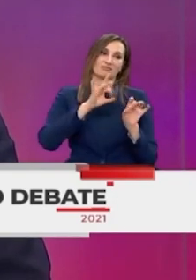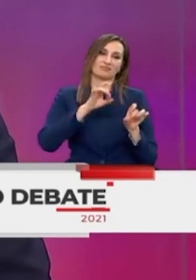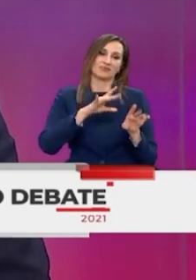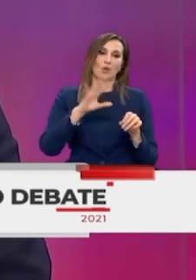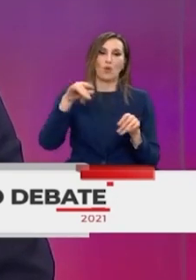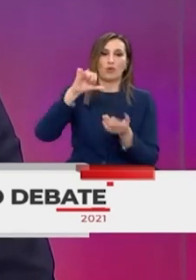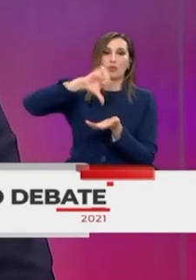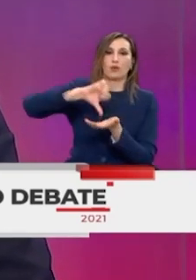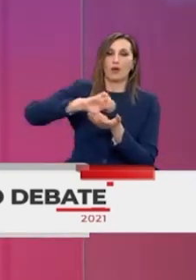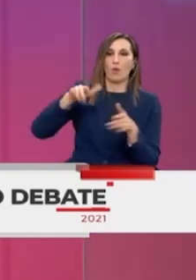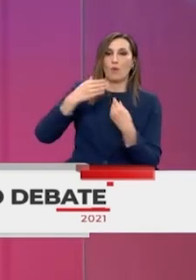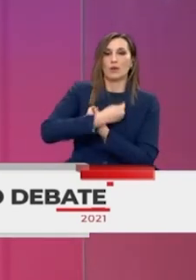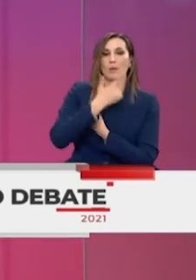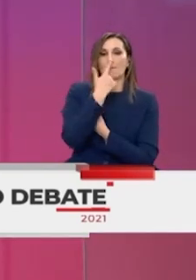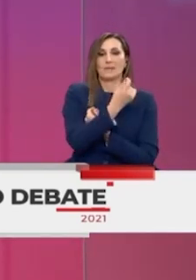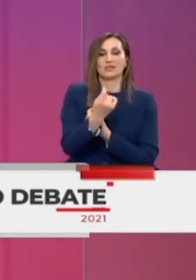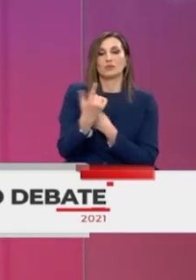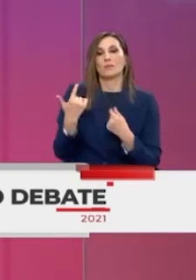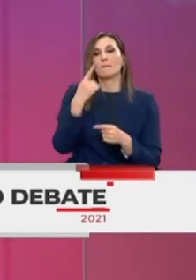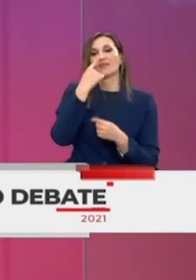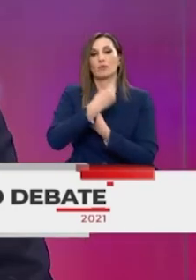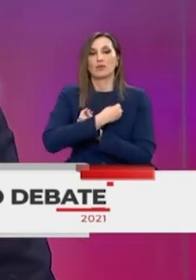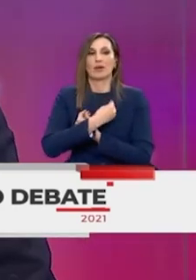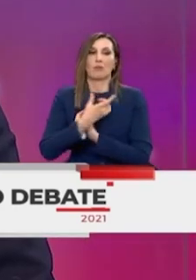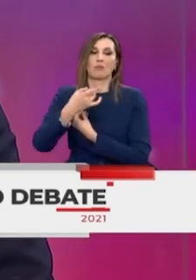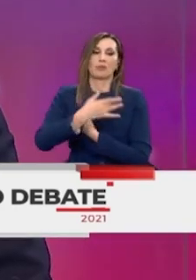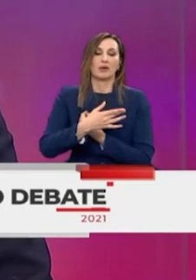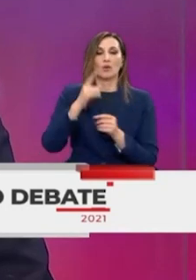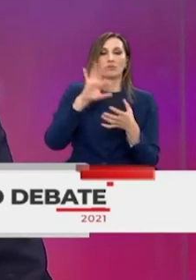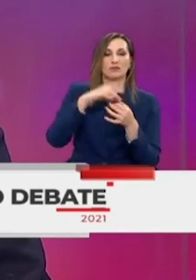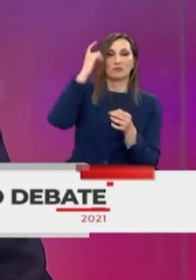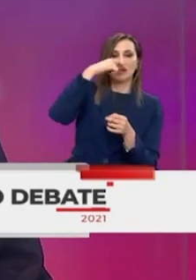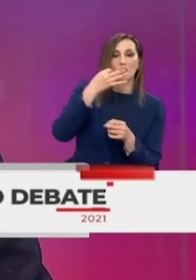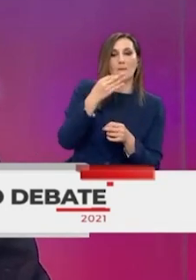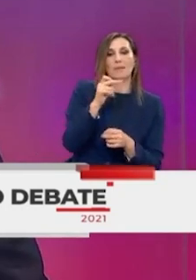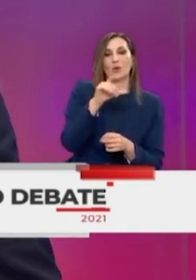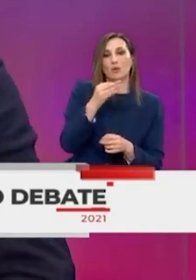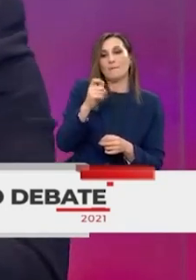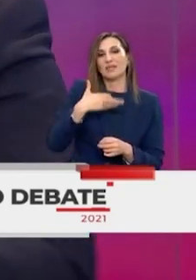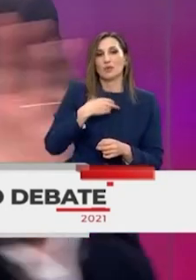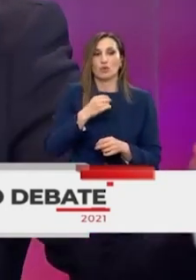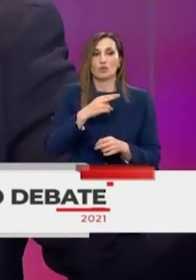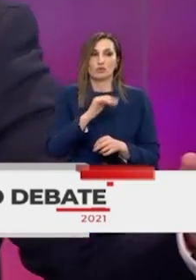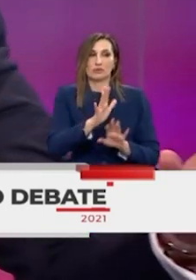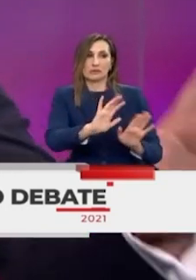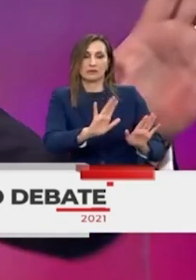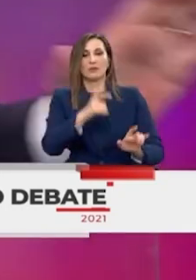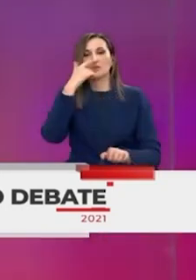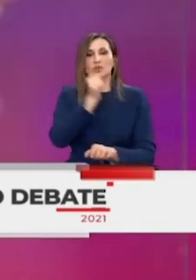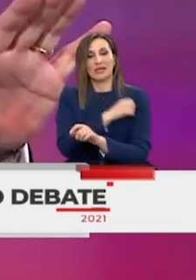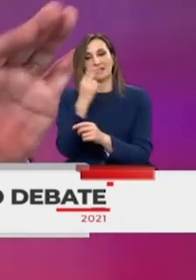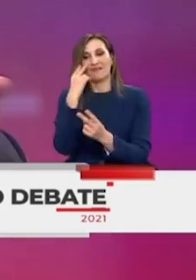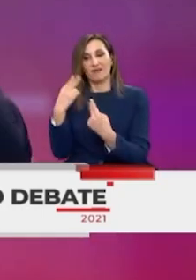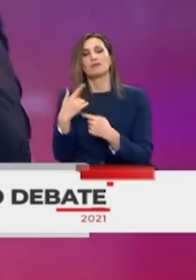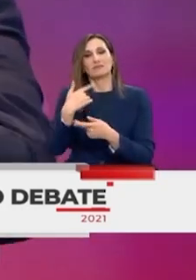do Irão, ou um boneco de outros parecidos. Antes um boneco desses do que um boneco do Irão, do José Sócrates, do Paulo Pedroso, antes disso. E portanto, os portugueses em casa avaliaram. André, rapidamente,